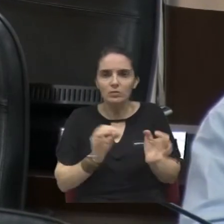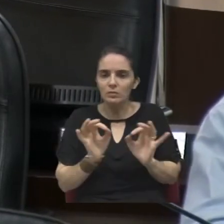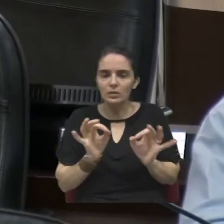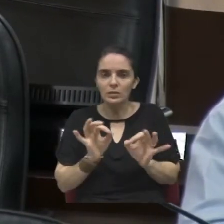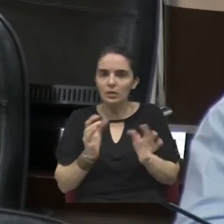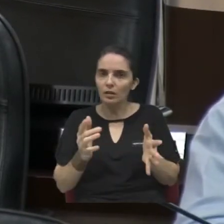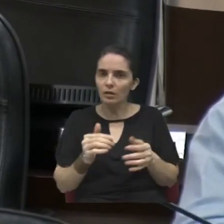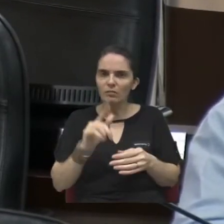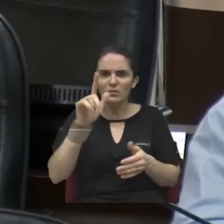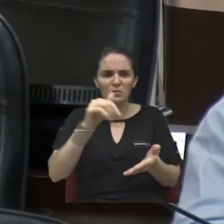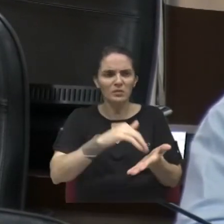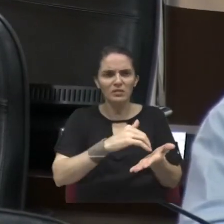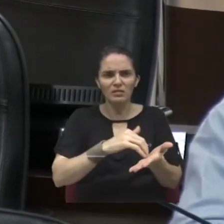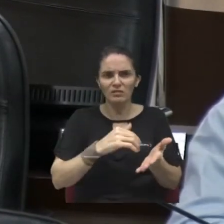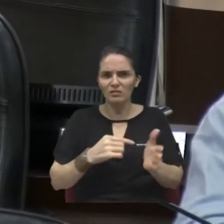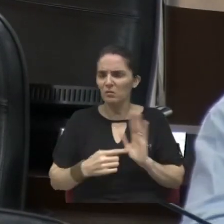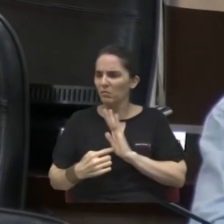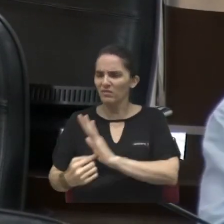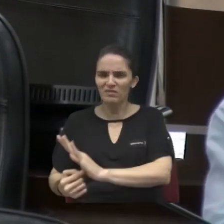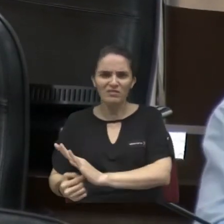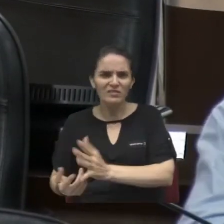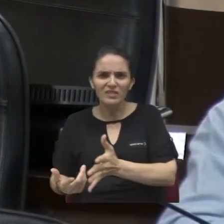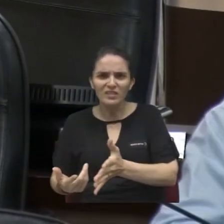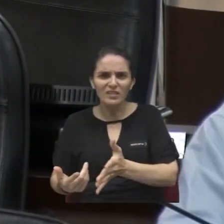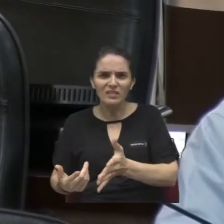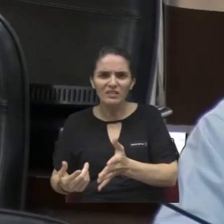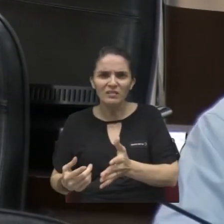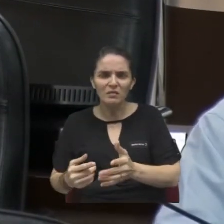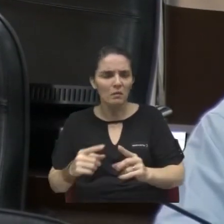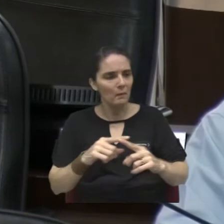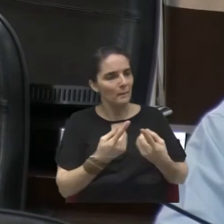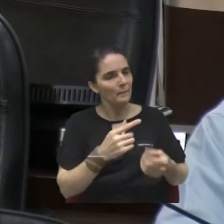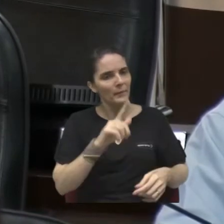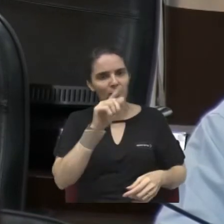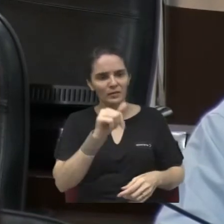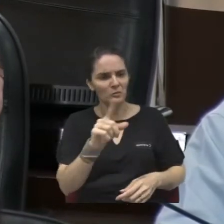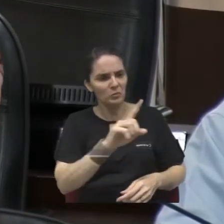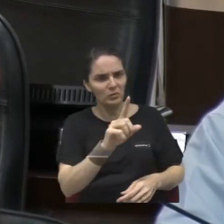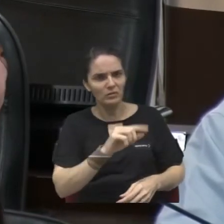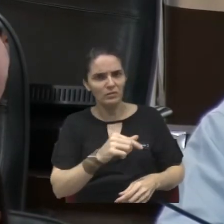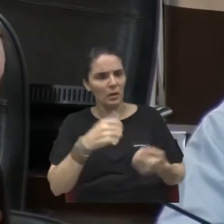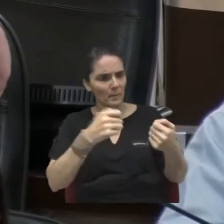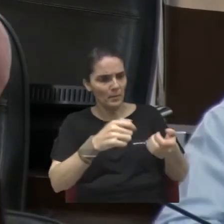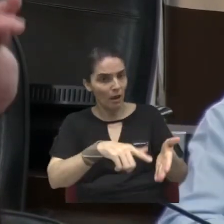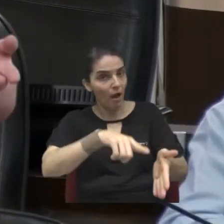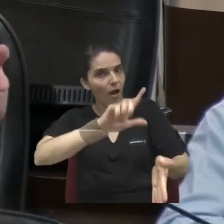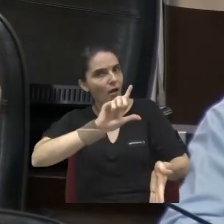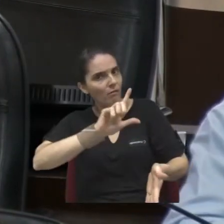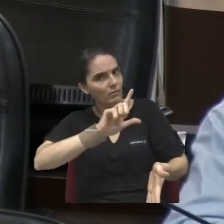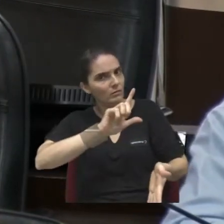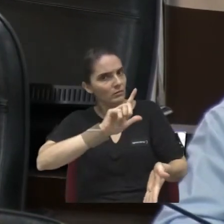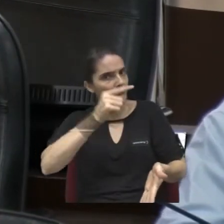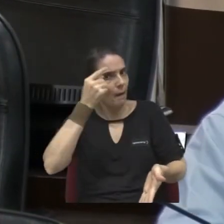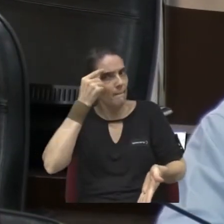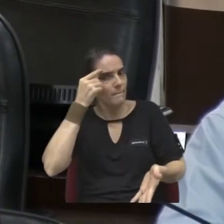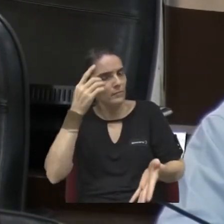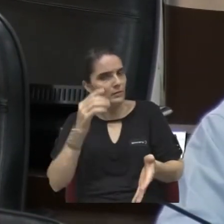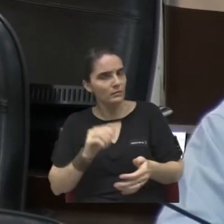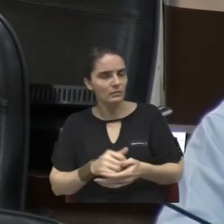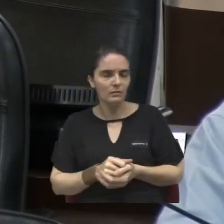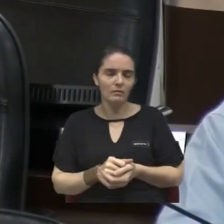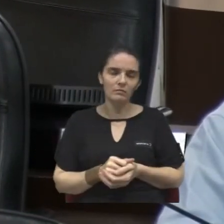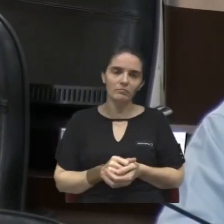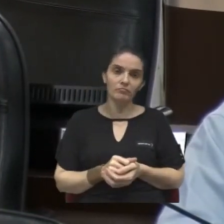né, Cleiton? E a gente até falou, mas você não pode mandar depois isso aí, você tem que fazer isso antes de você pensar em fazer qualquer coisa. A